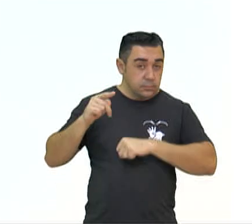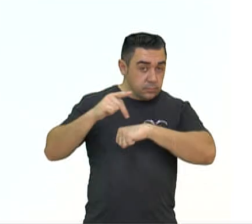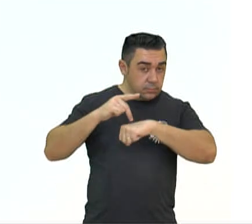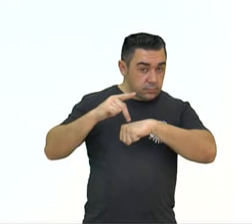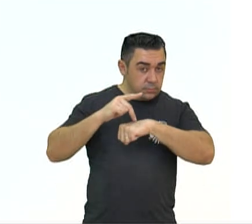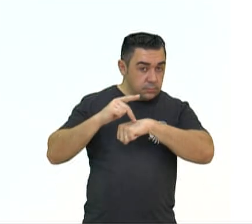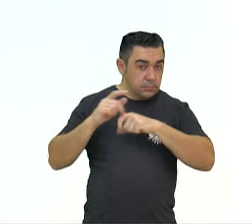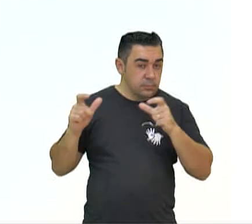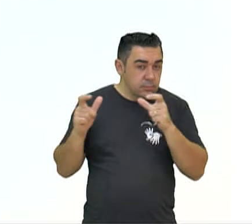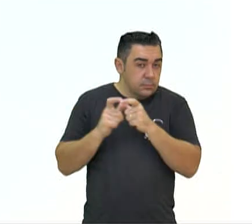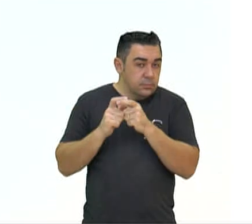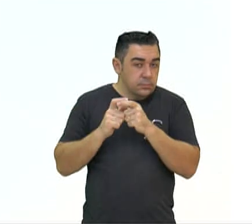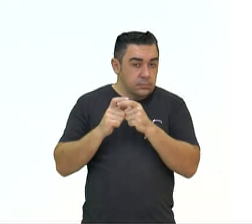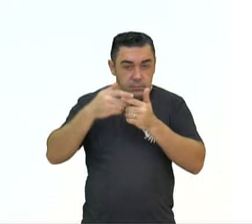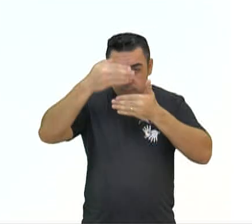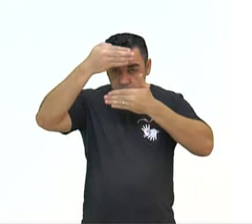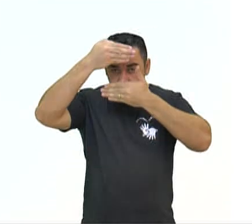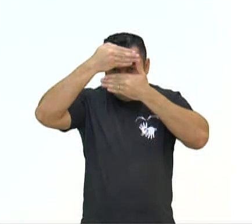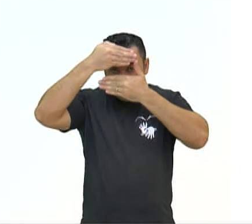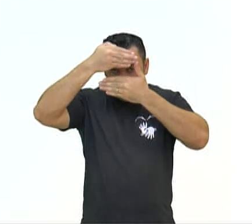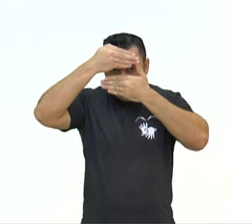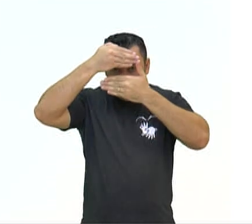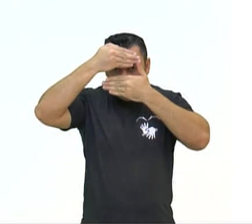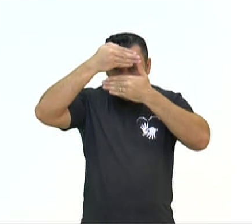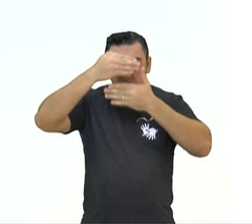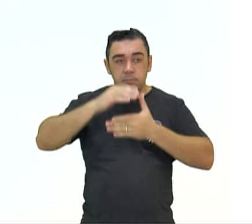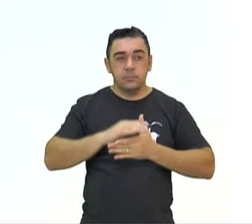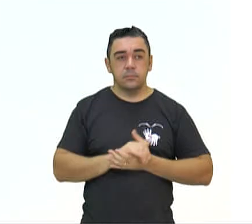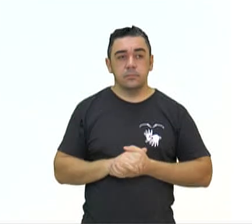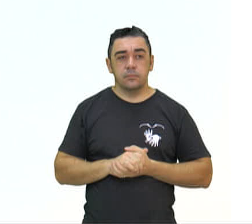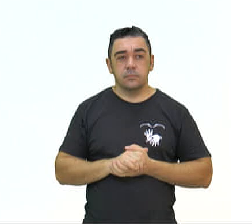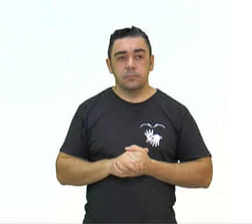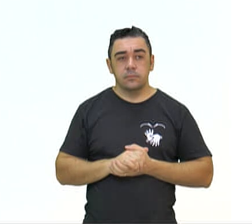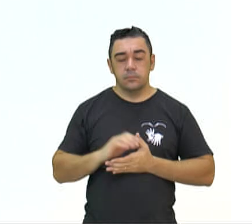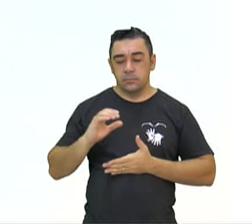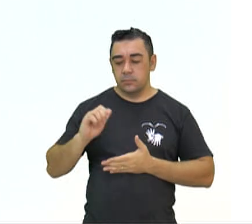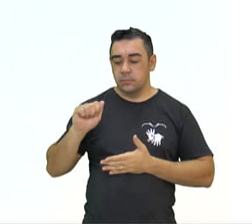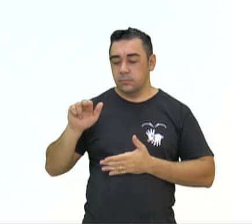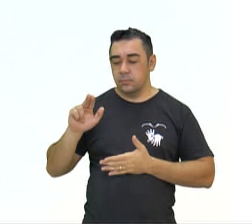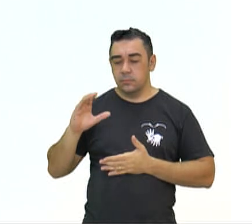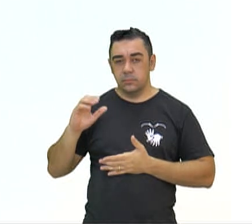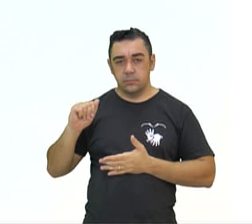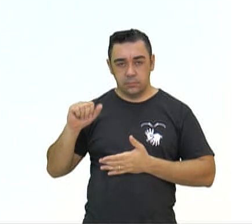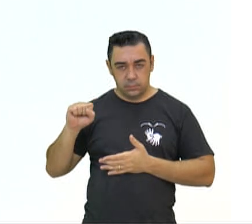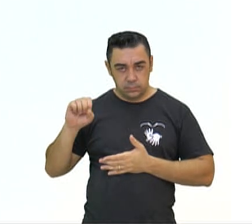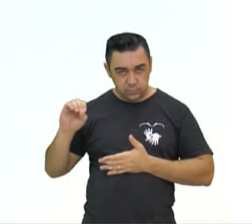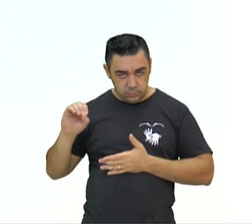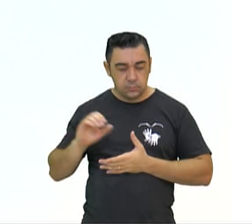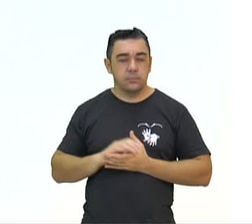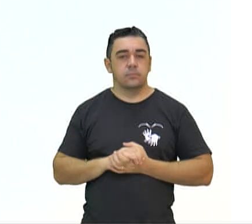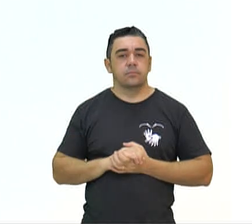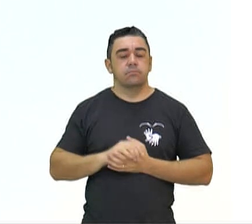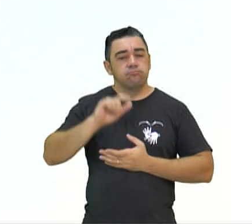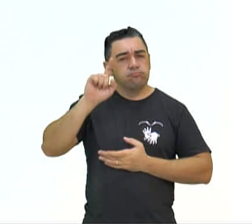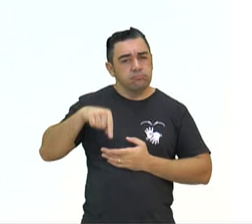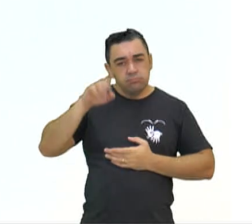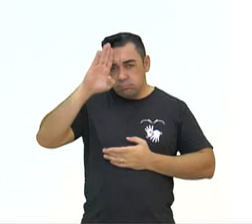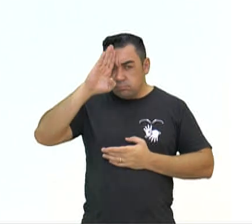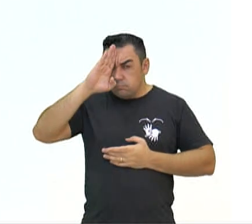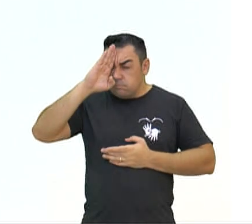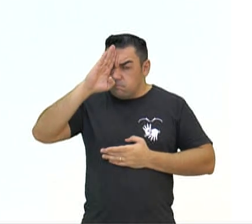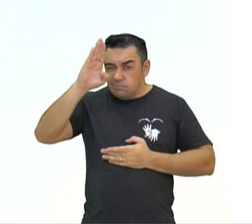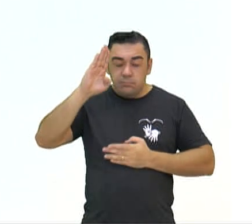república muçulmana, pequena em território, é claro, do Cáucaso, é o principal